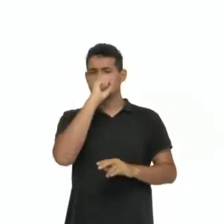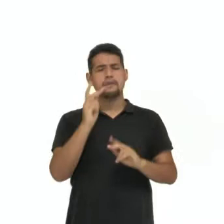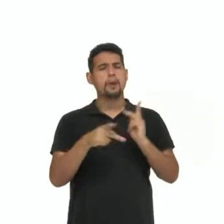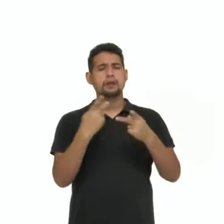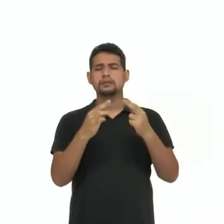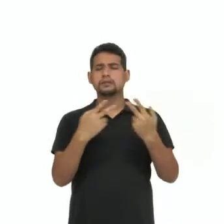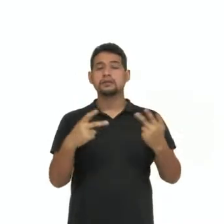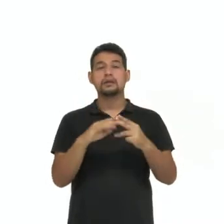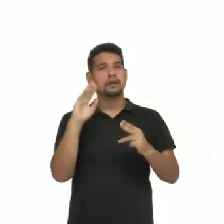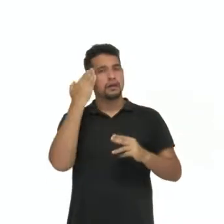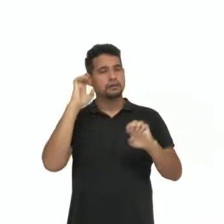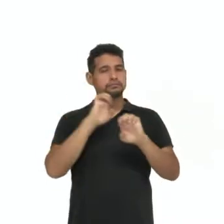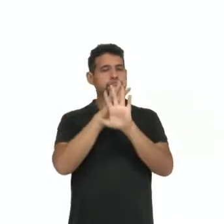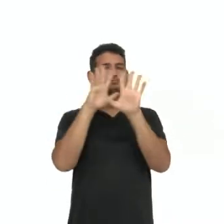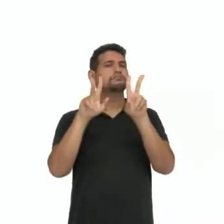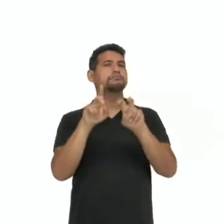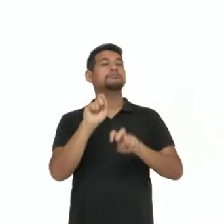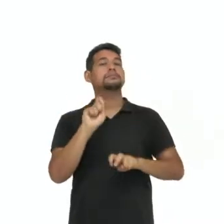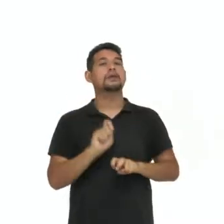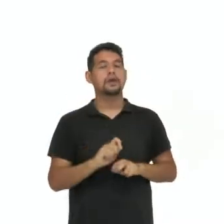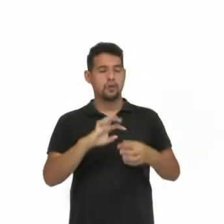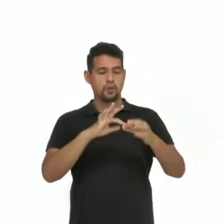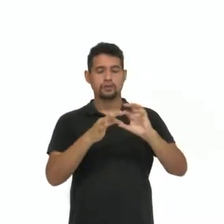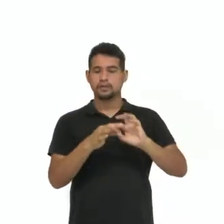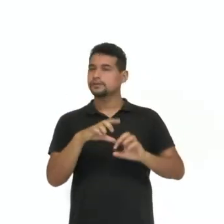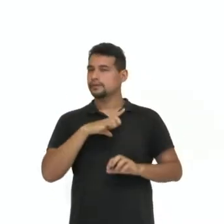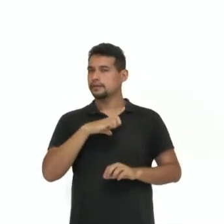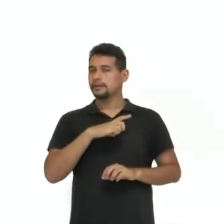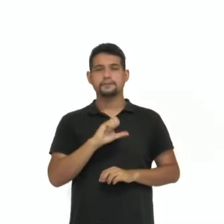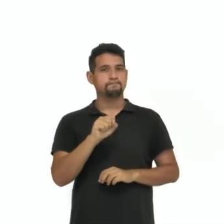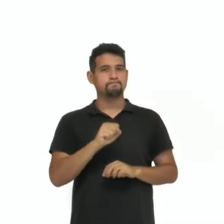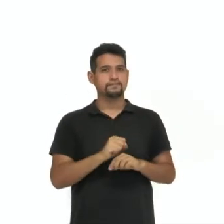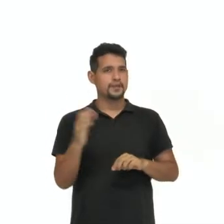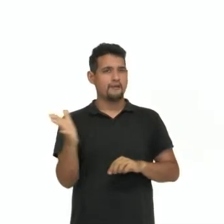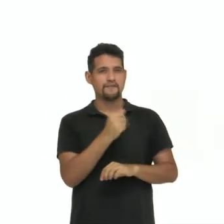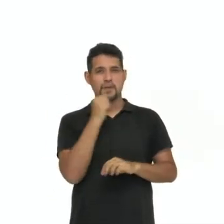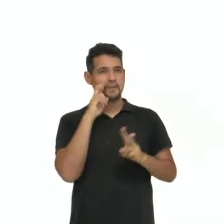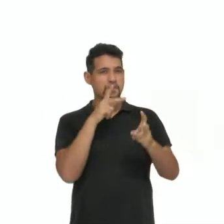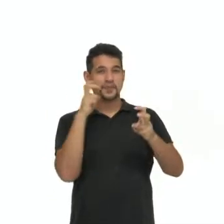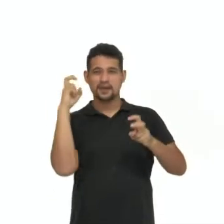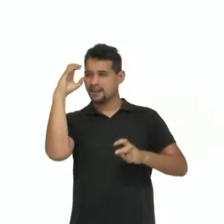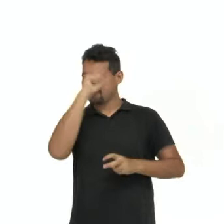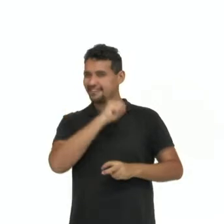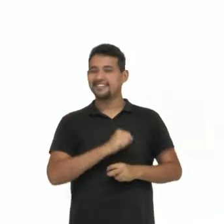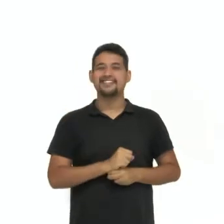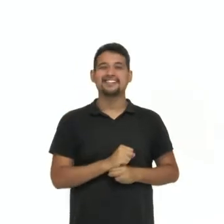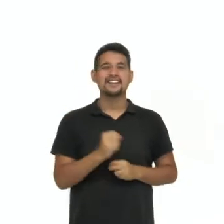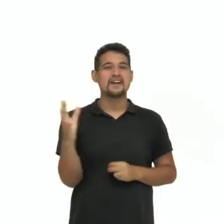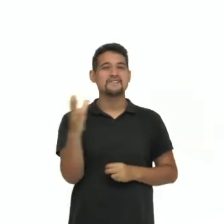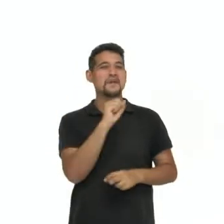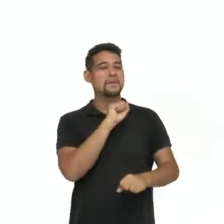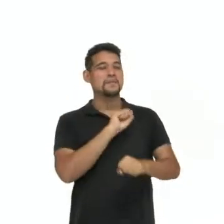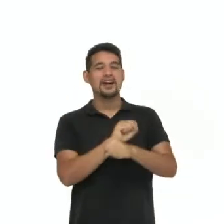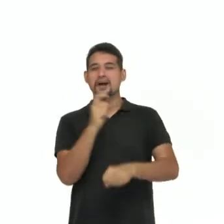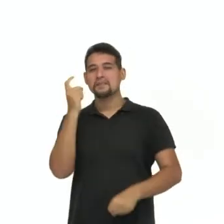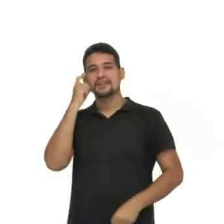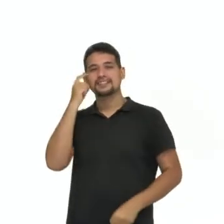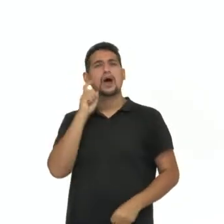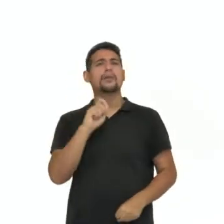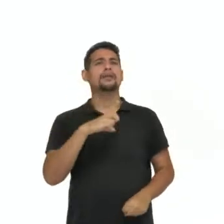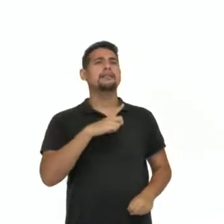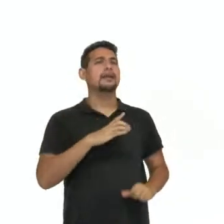o entendimento a partir do contexto. E vamos a ver, vamos a pensar, que